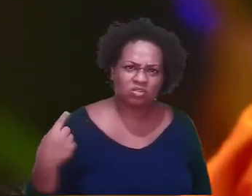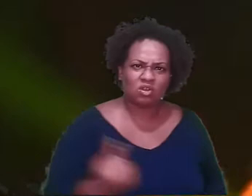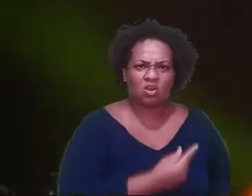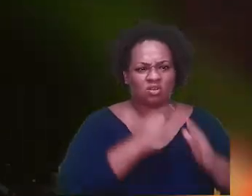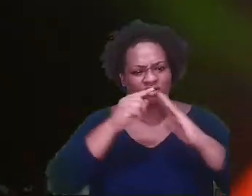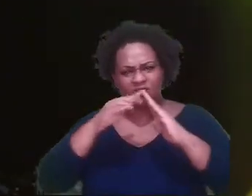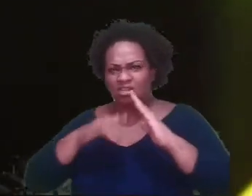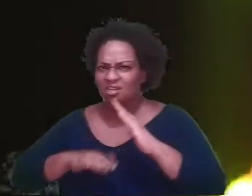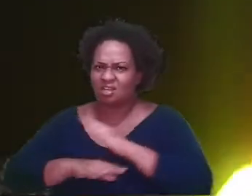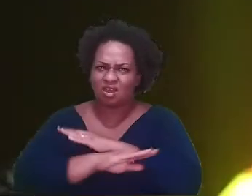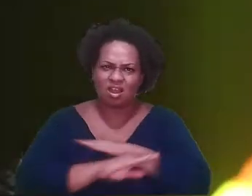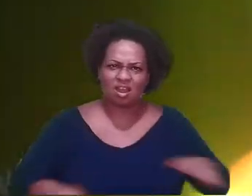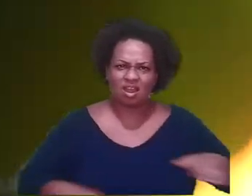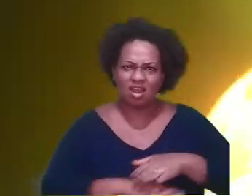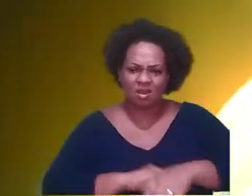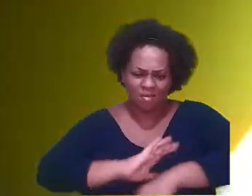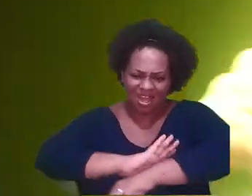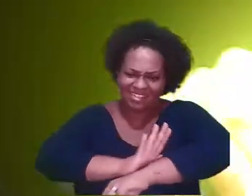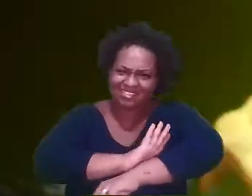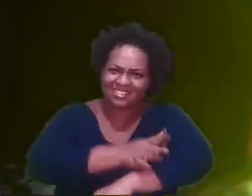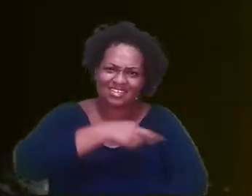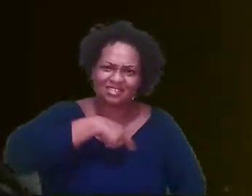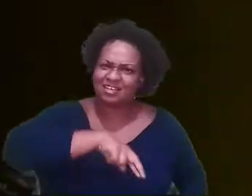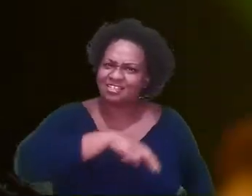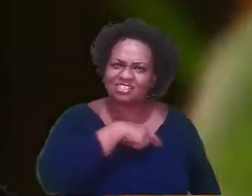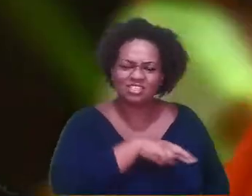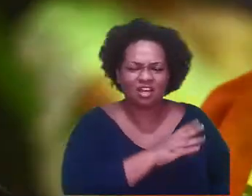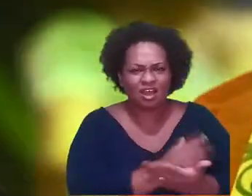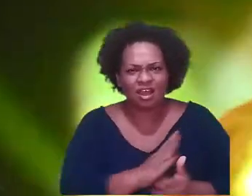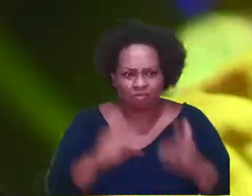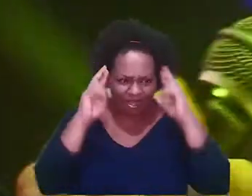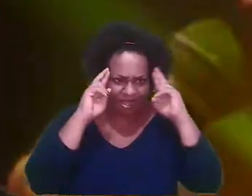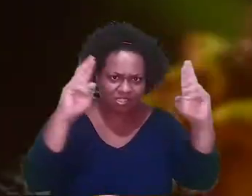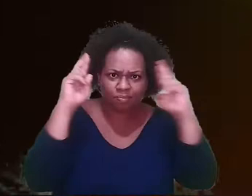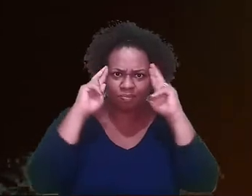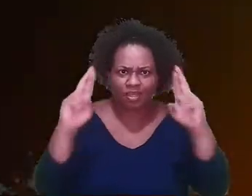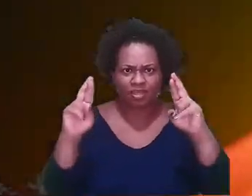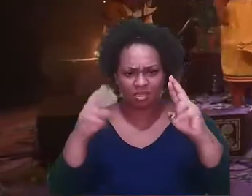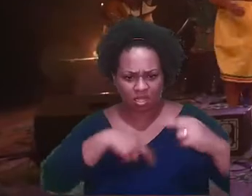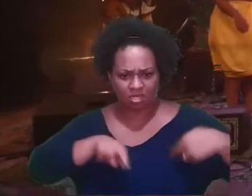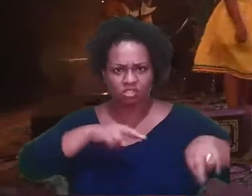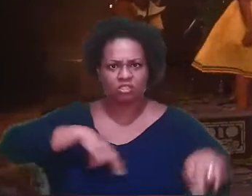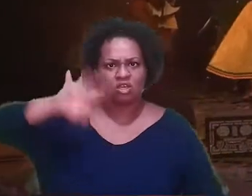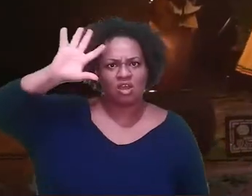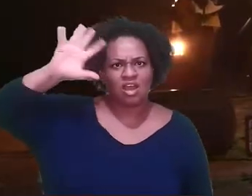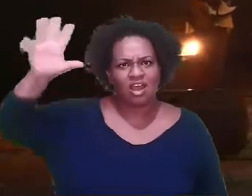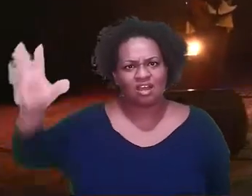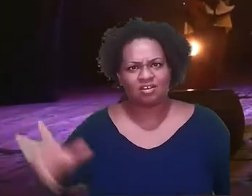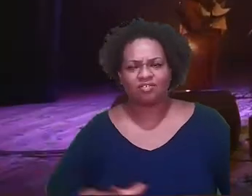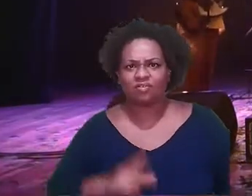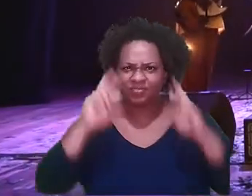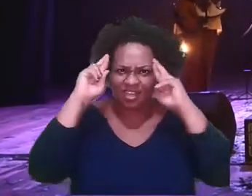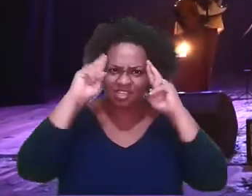Abaixa o racismo religioso, abaixa a intolerância religiosa de matriz africana.